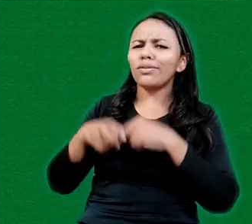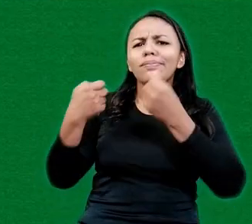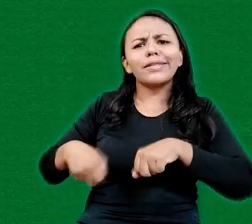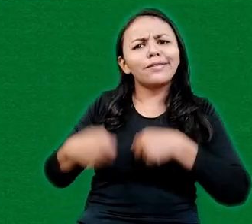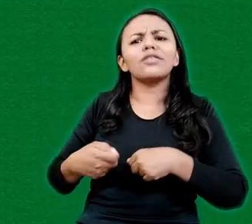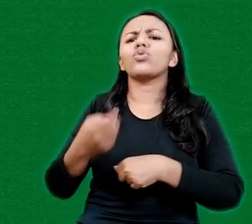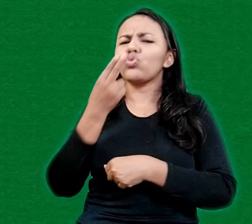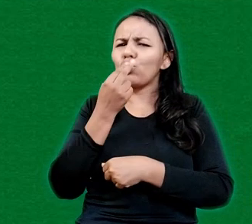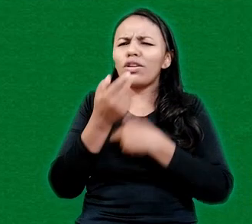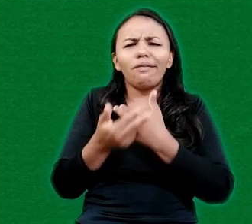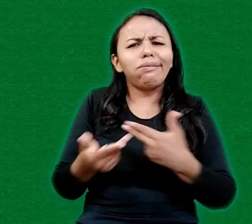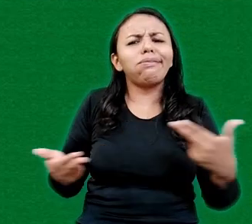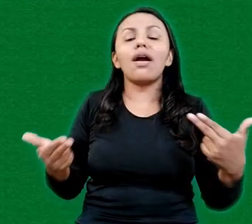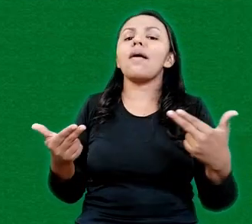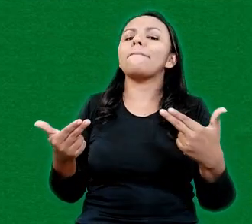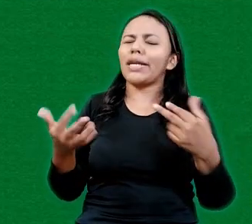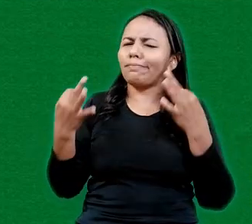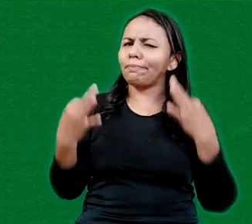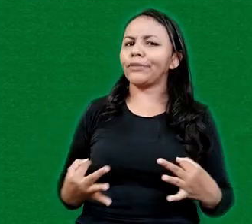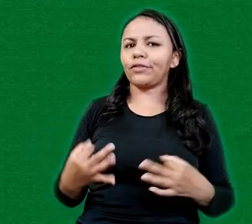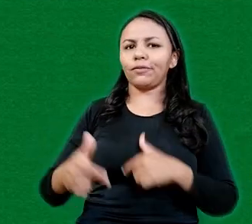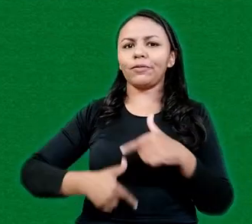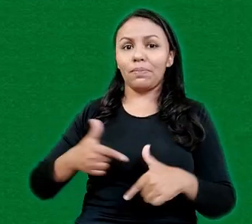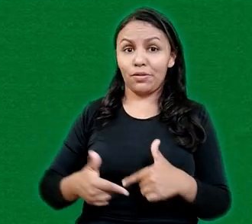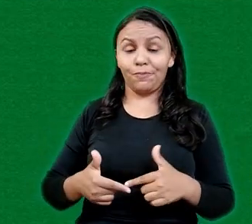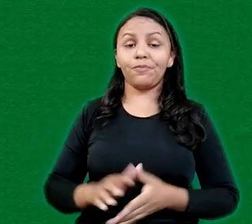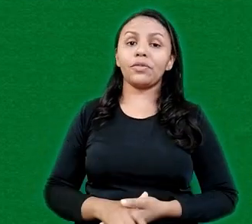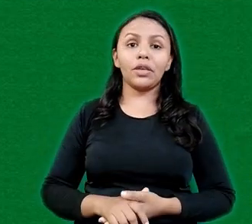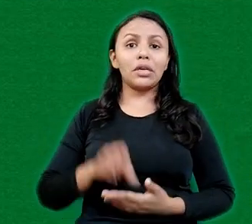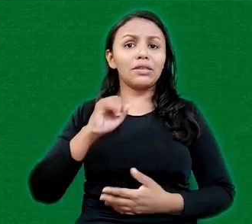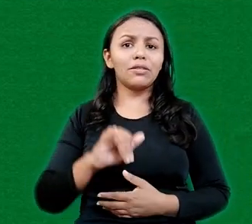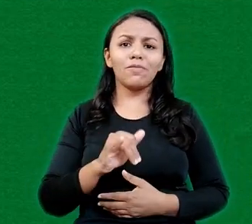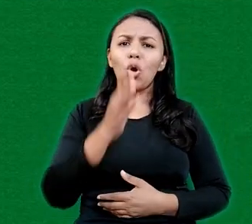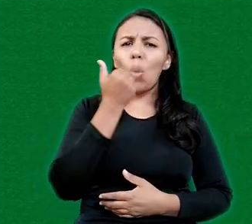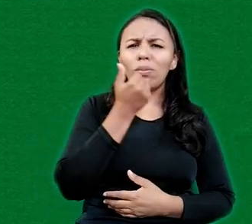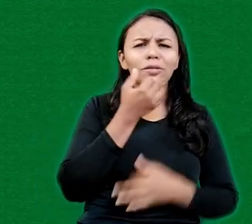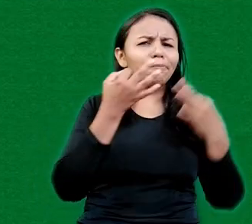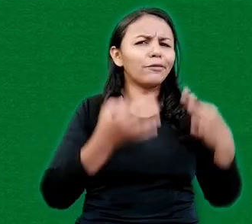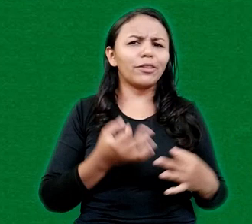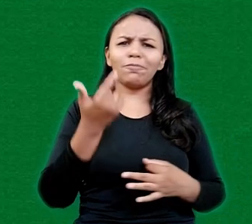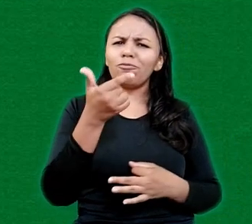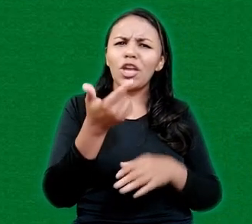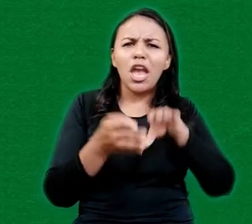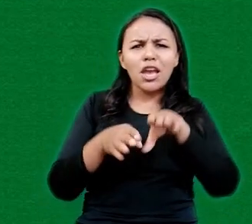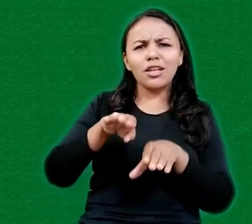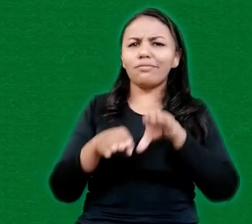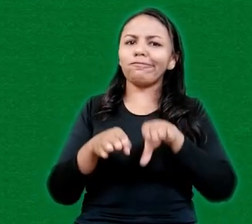para poder funcionar de forma perfeita. Quando nós não temos uma alimentação balanceada, quando nós não temos uma